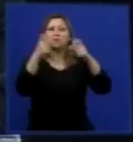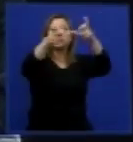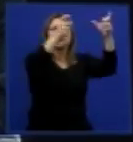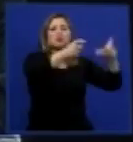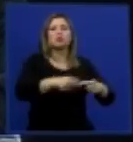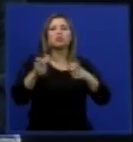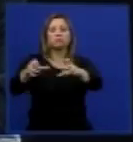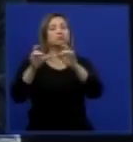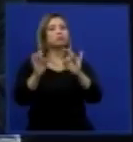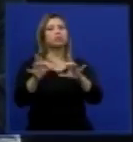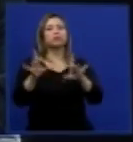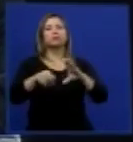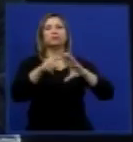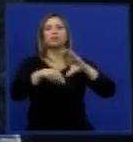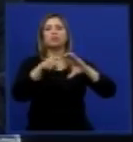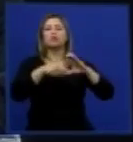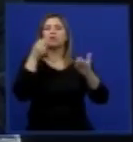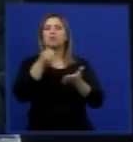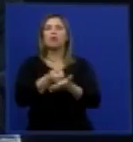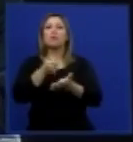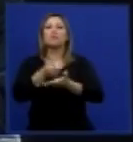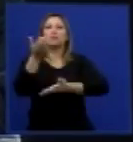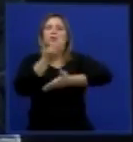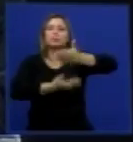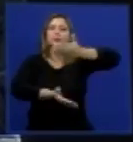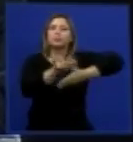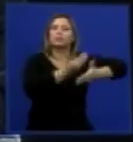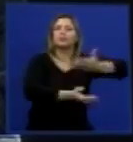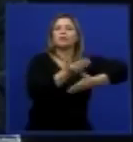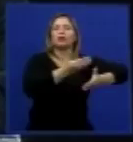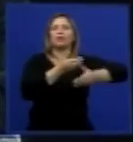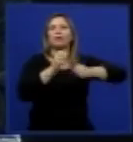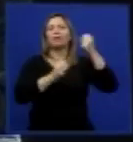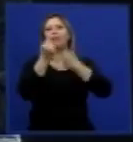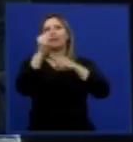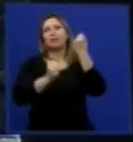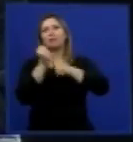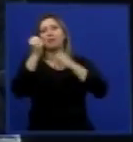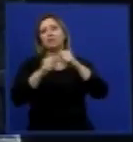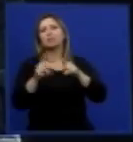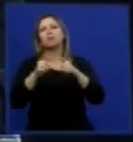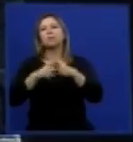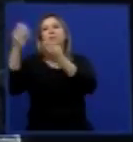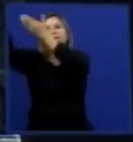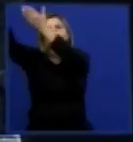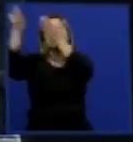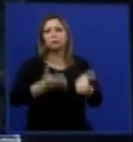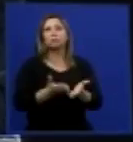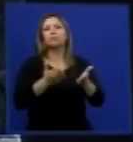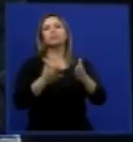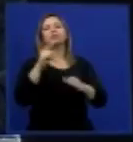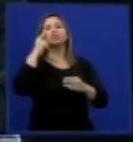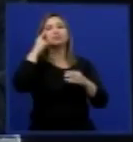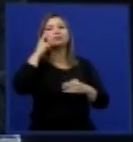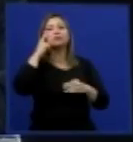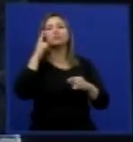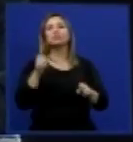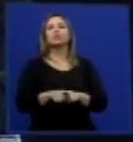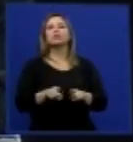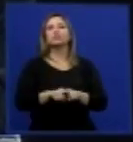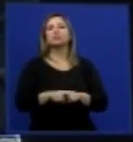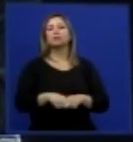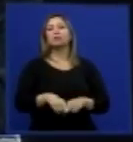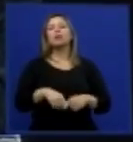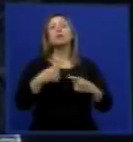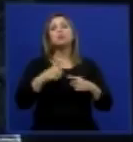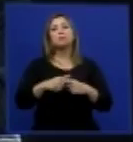distribuíam pneus bsco e fomos obrigados a trocar a fabricação de pneus remoldados do Brasil pela importação de pneus chineses nesse ponto da minha